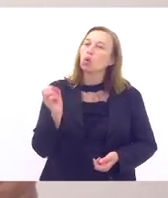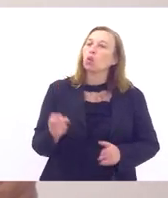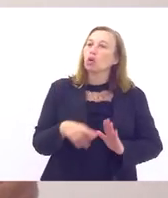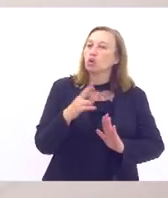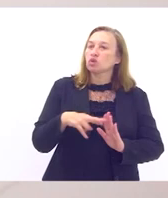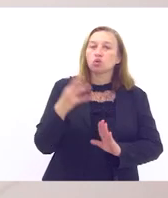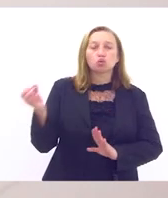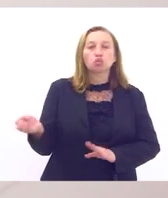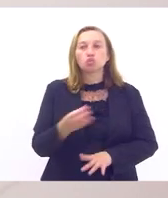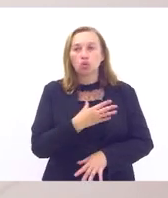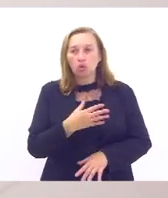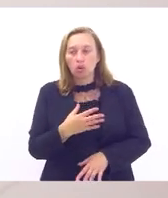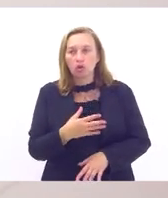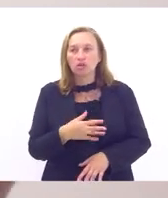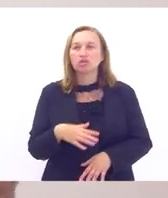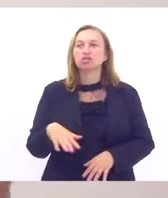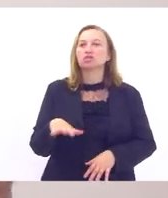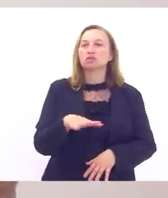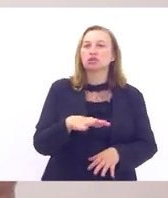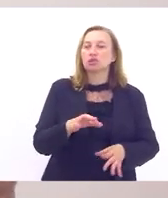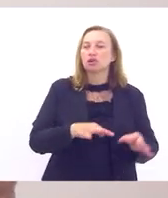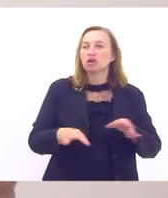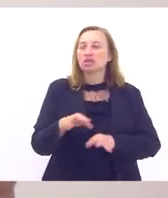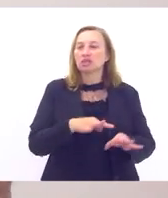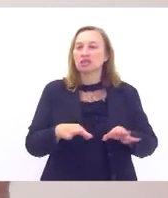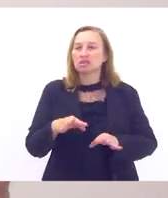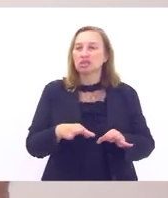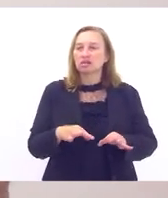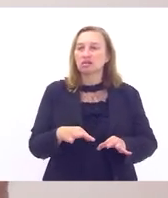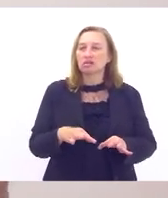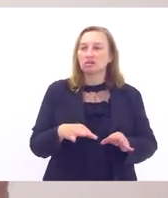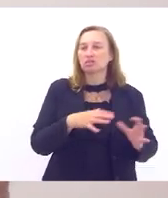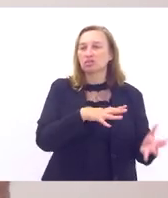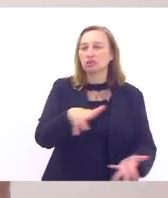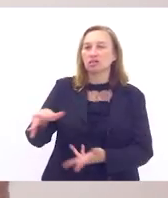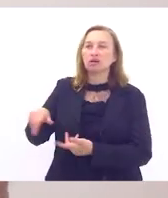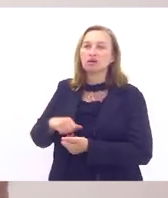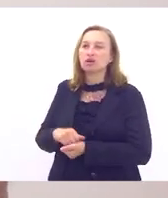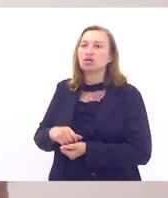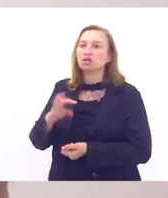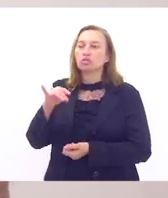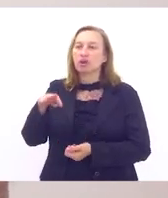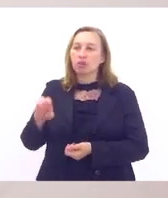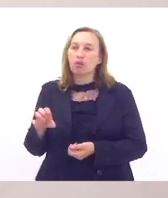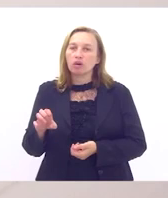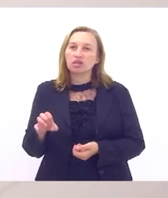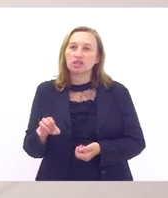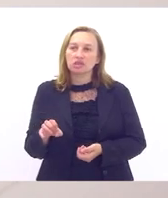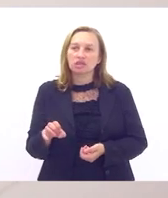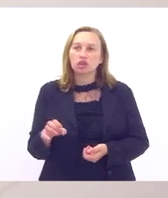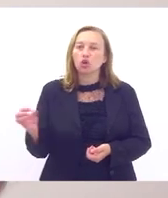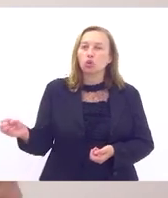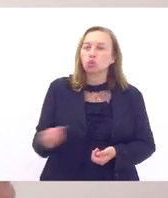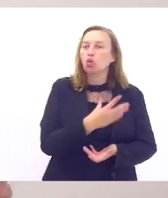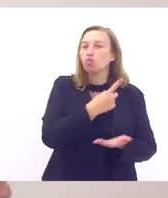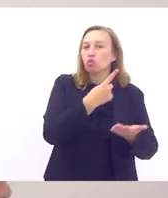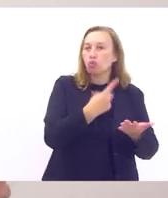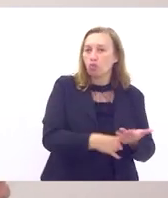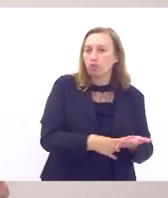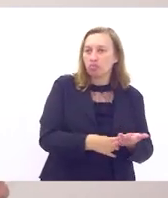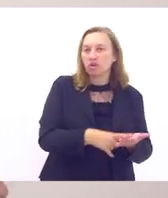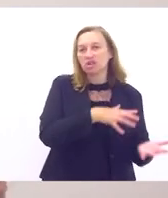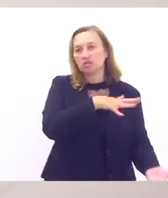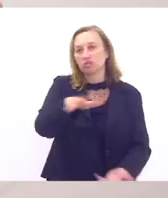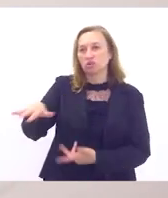resolução das Organizações das Nações Unidas, a partir de uma conferência de alto nível de tuberculose, que estabeleceu um novo compromisso global,